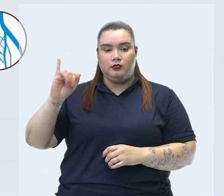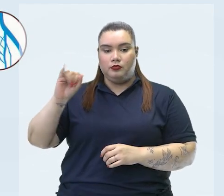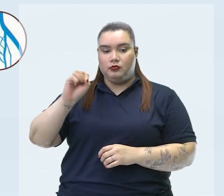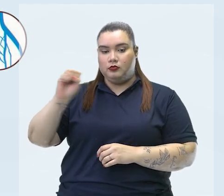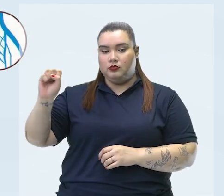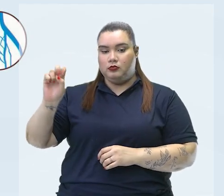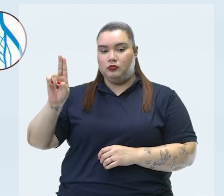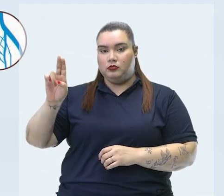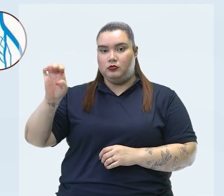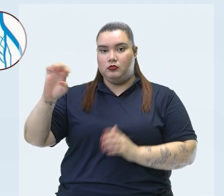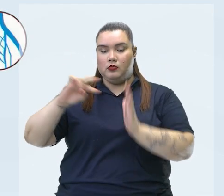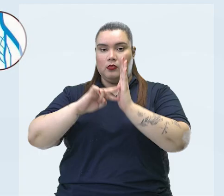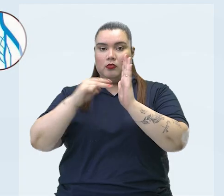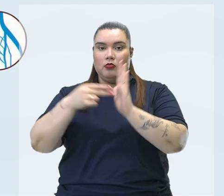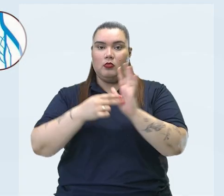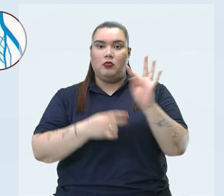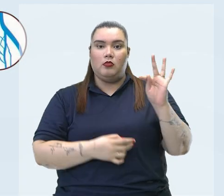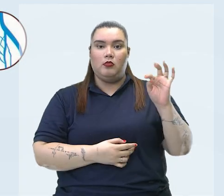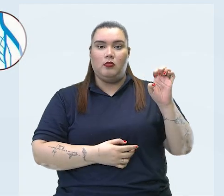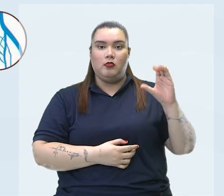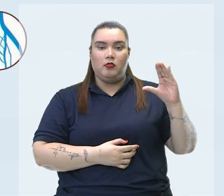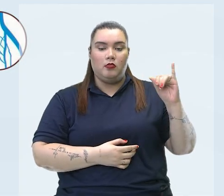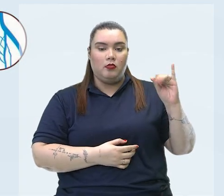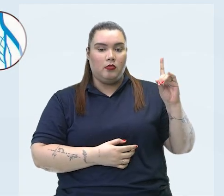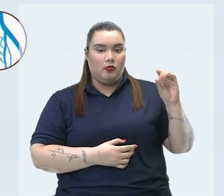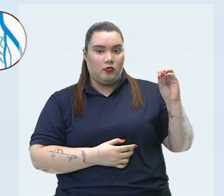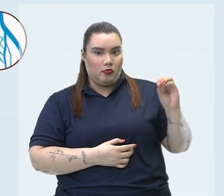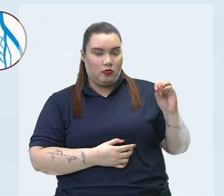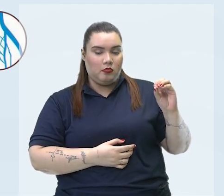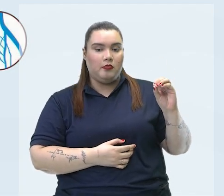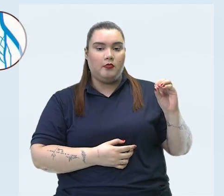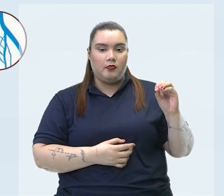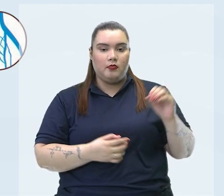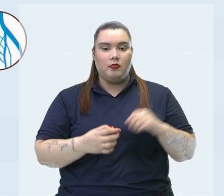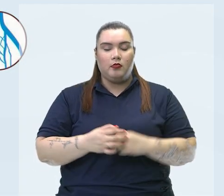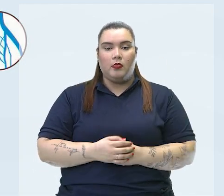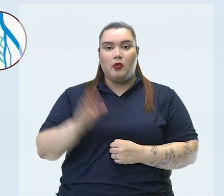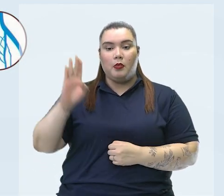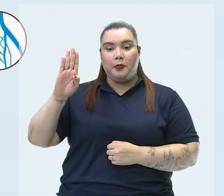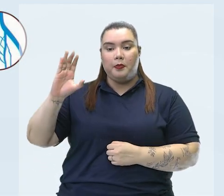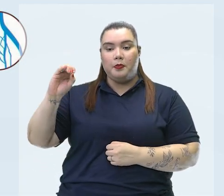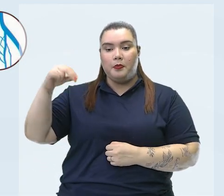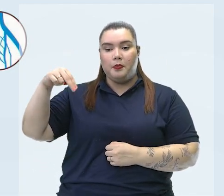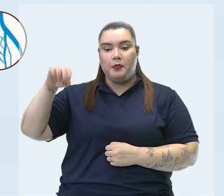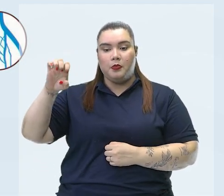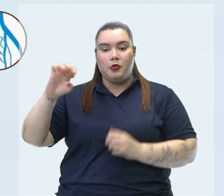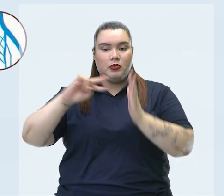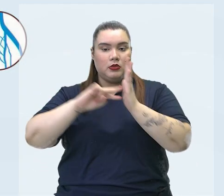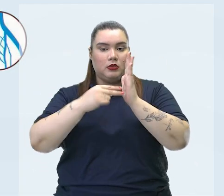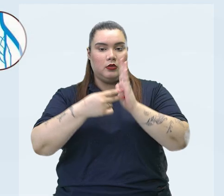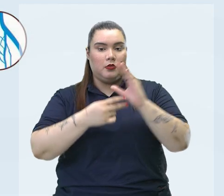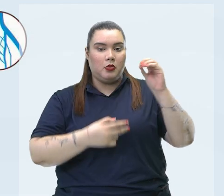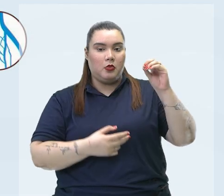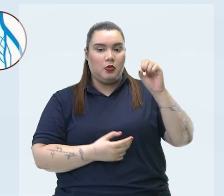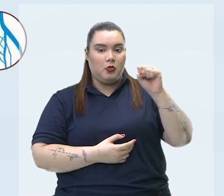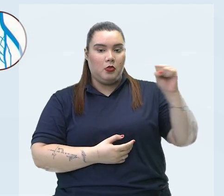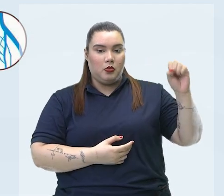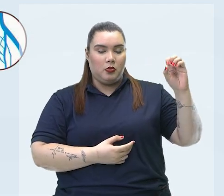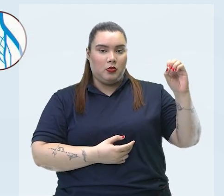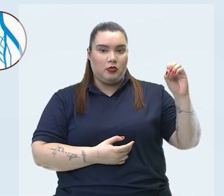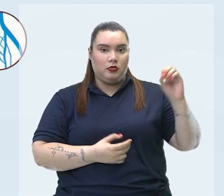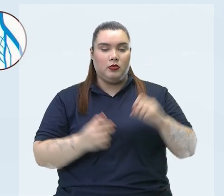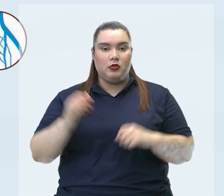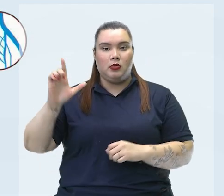Tissue é tecido, tá? Tecido é a pele, por exemplo. Aí nós temos bone, que é osso, bone,